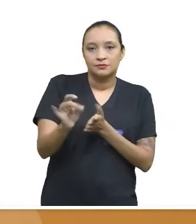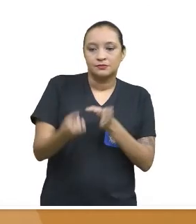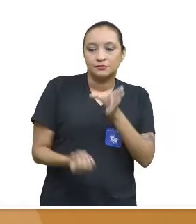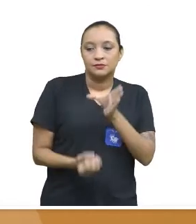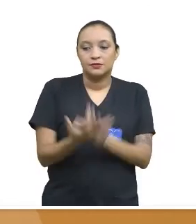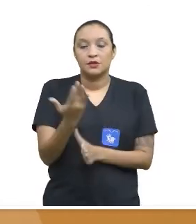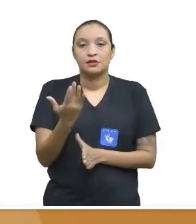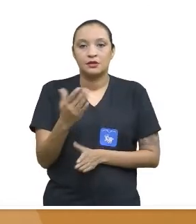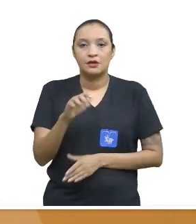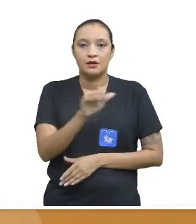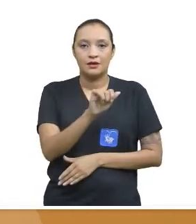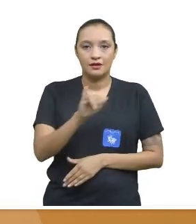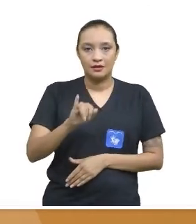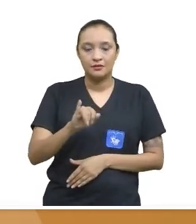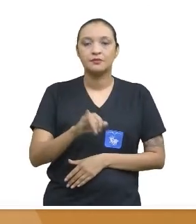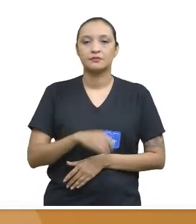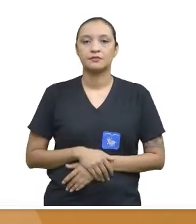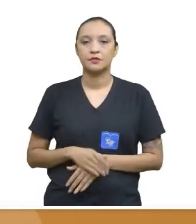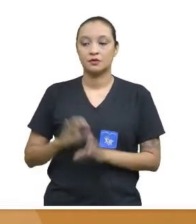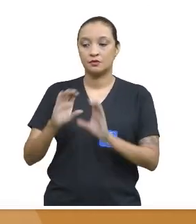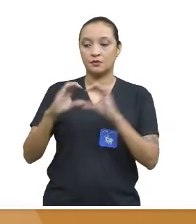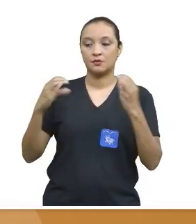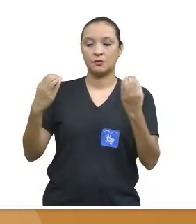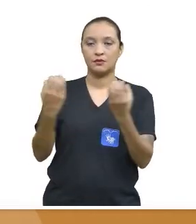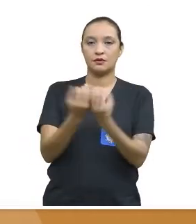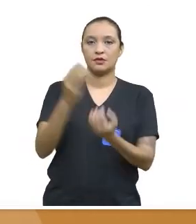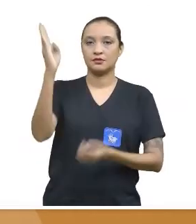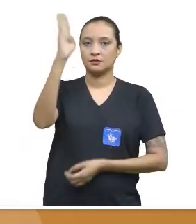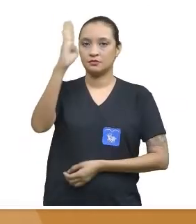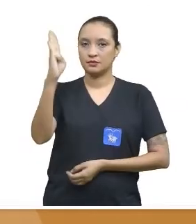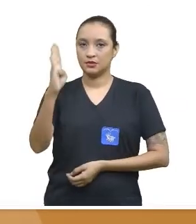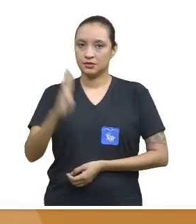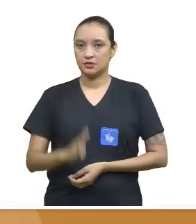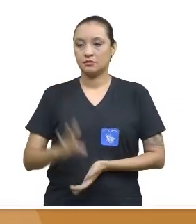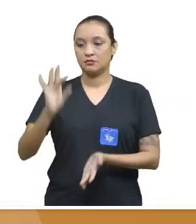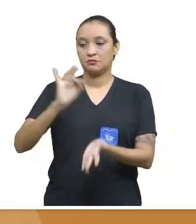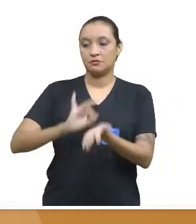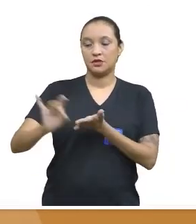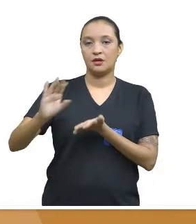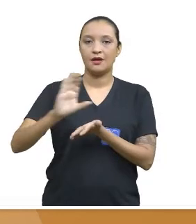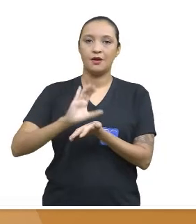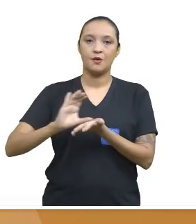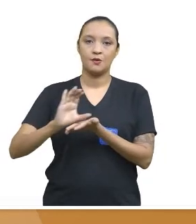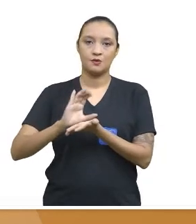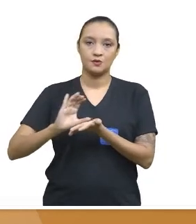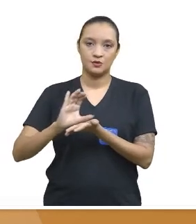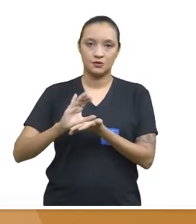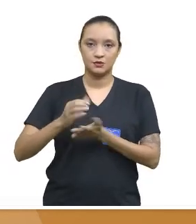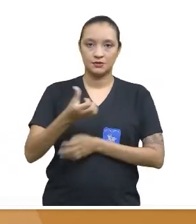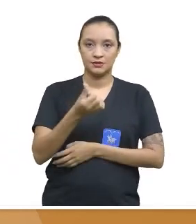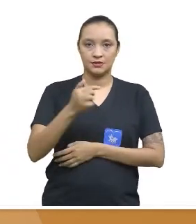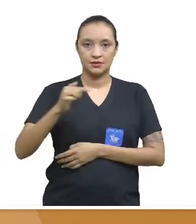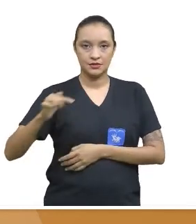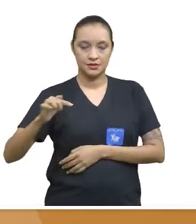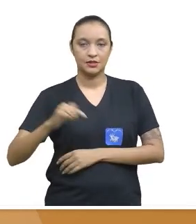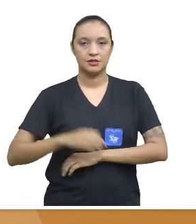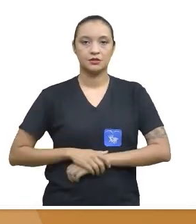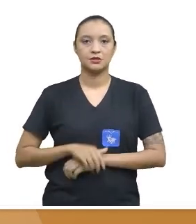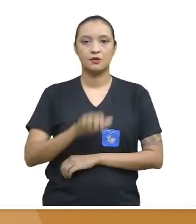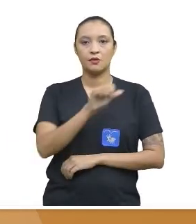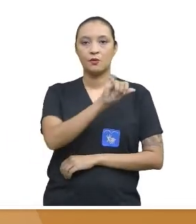atos institucionais, o Congresso Brasileiro outorgou a Constituição de 67, o AI número 4.